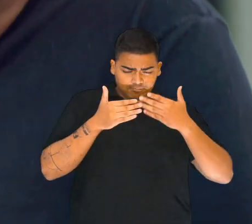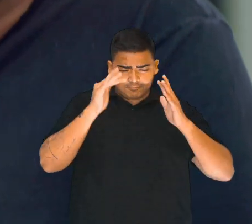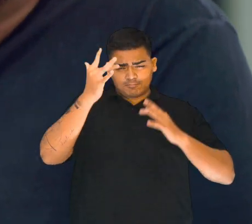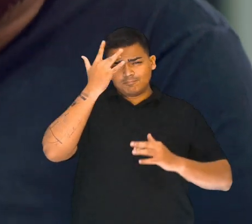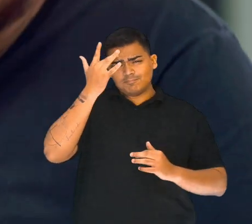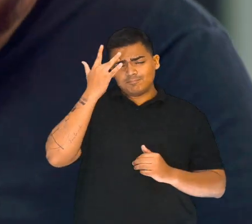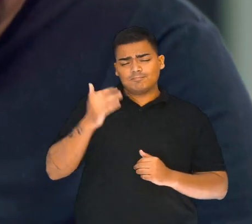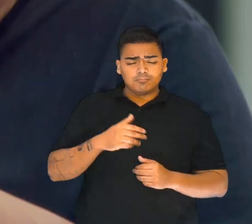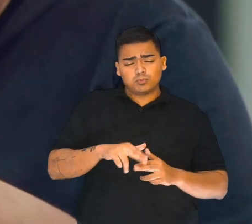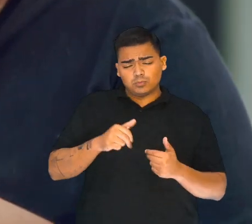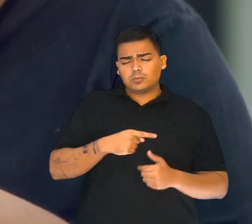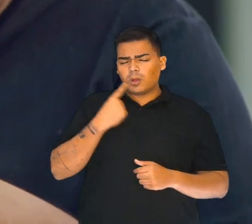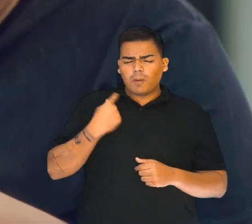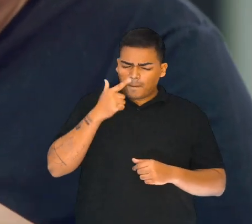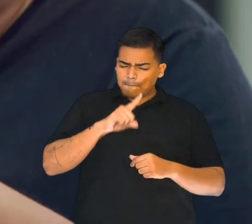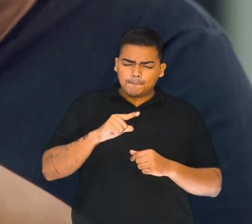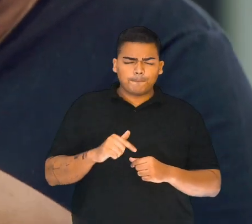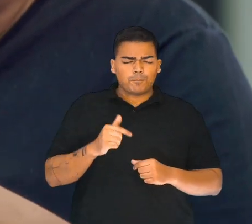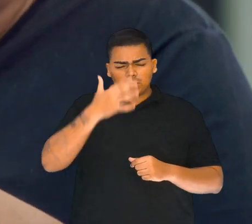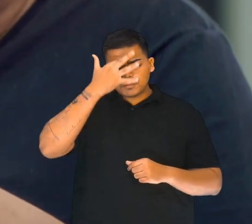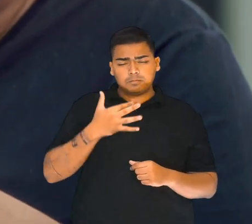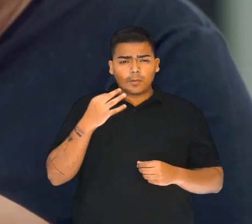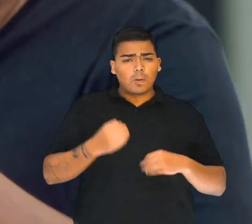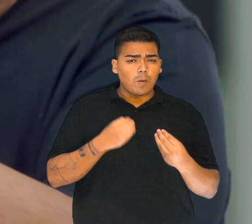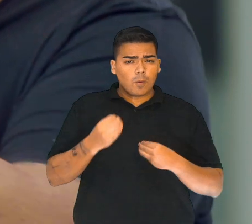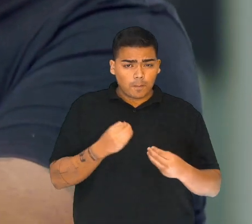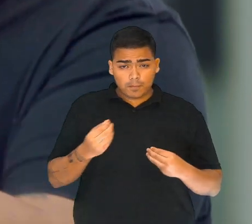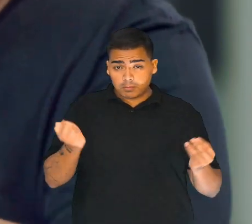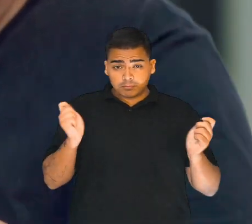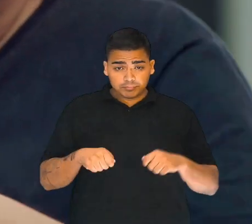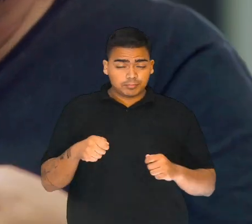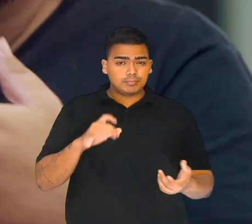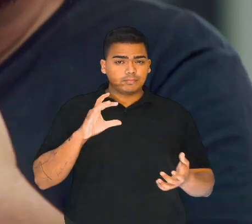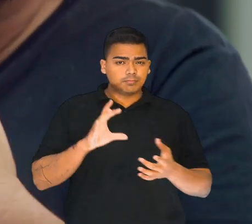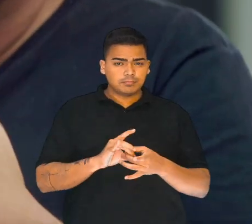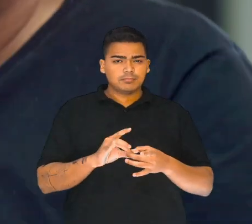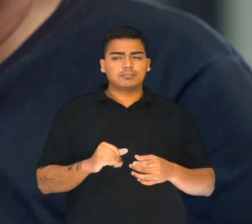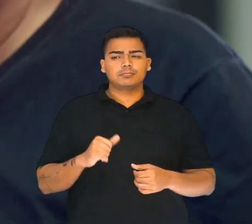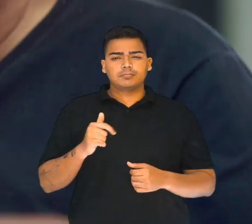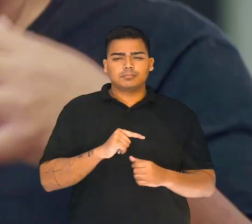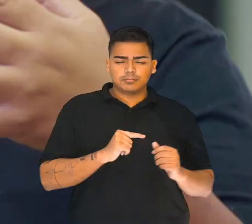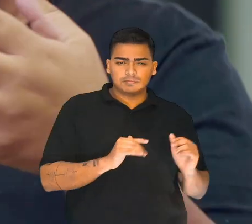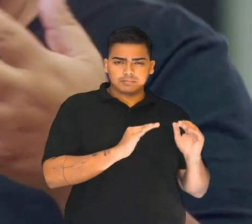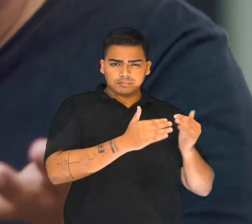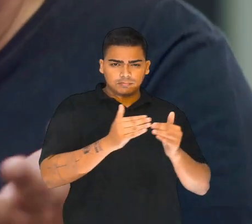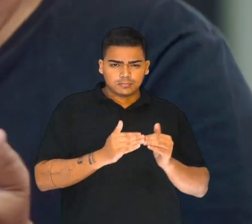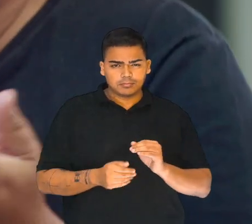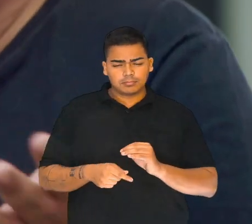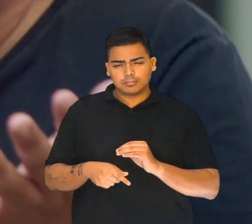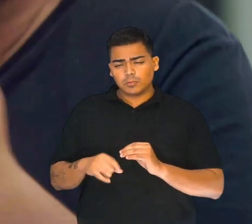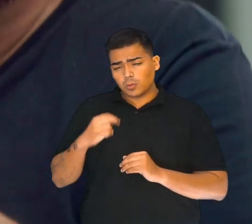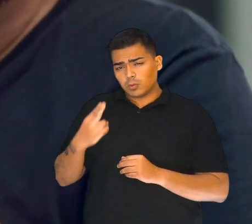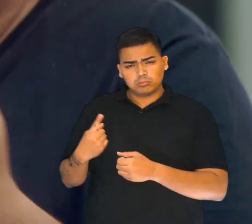mundo, eu acho que é por aí que a gente começa a entender o que é essas possibilidades de conexão entre a periferia e o